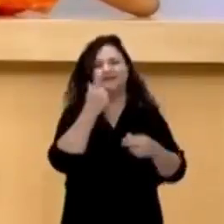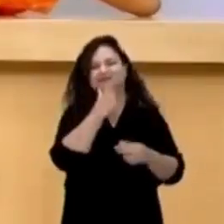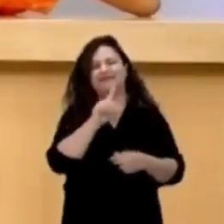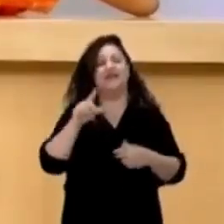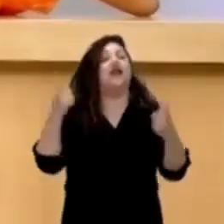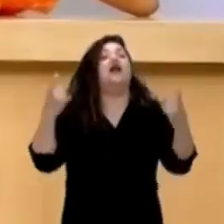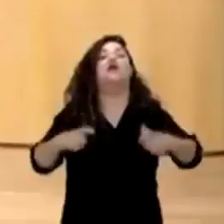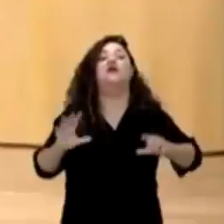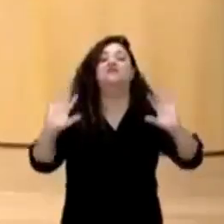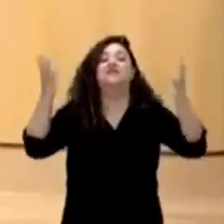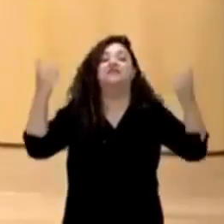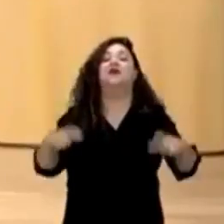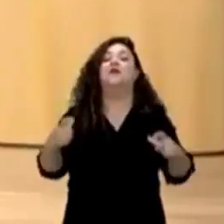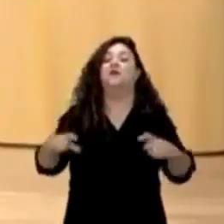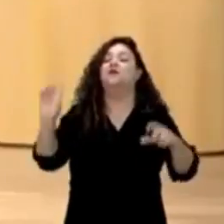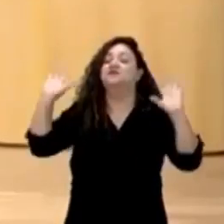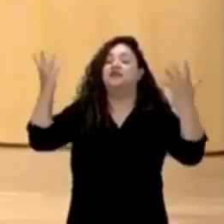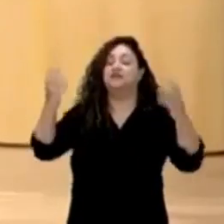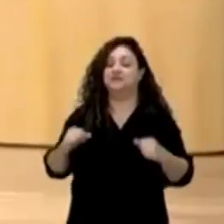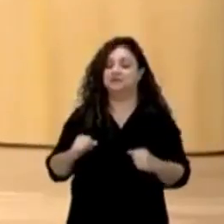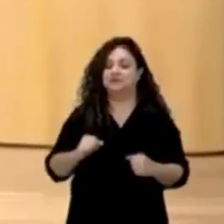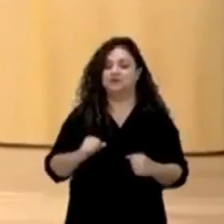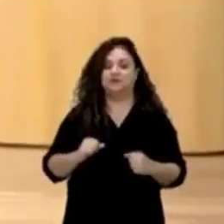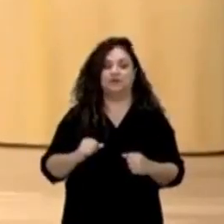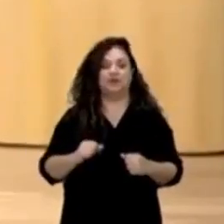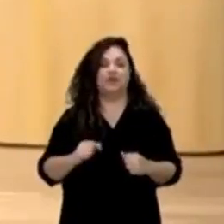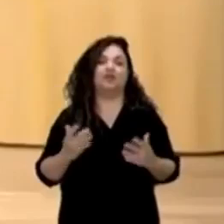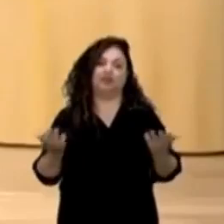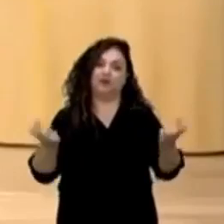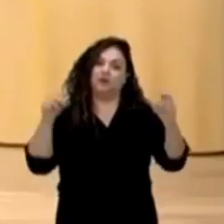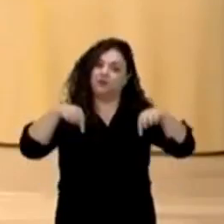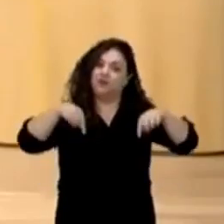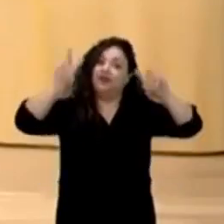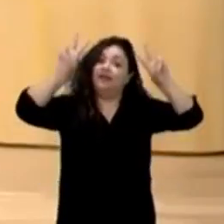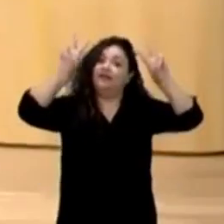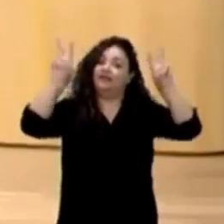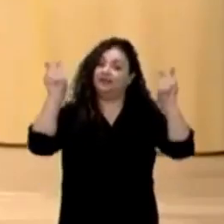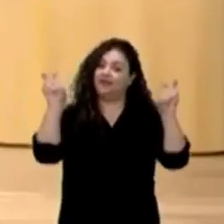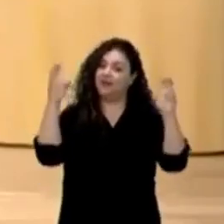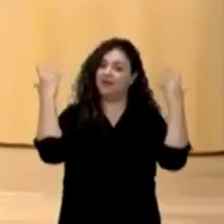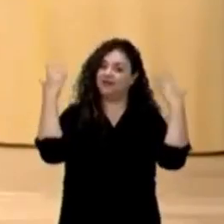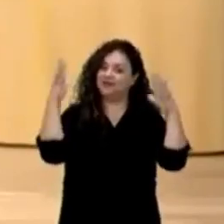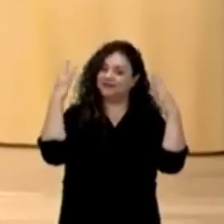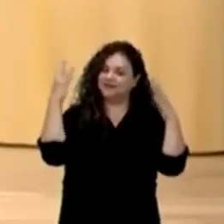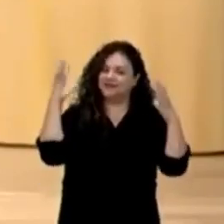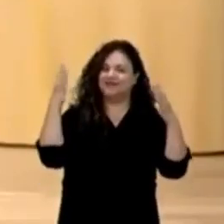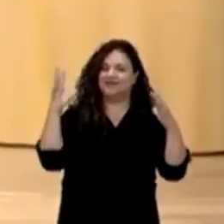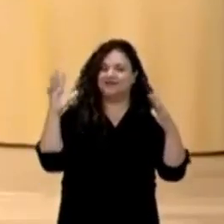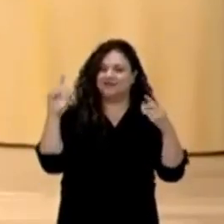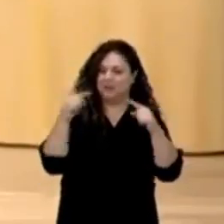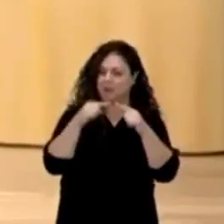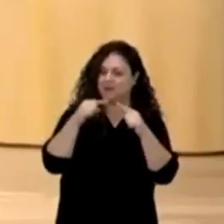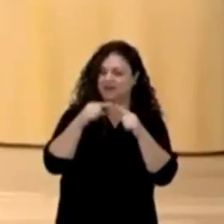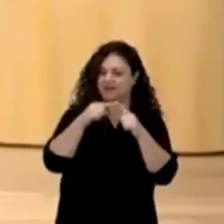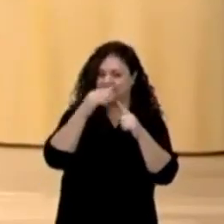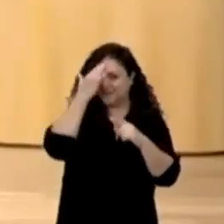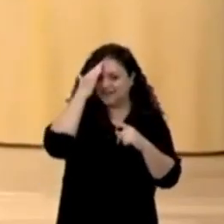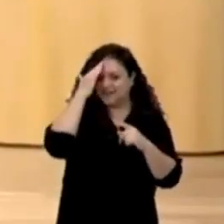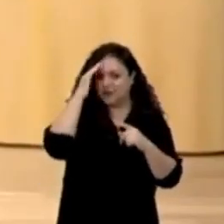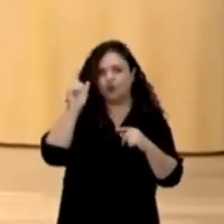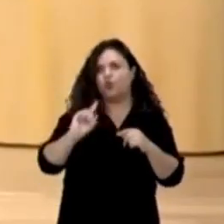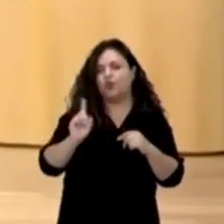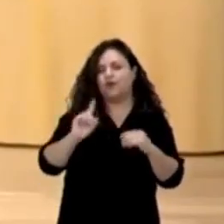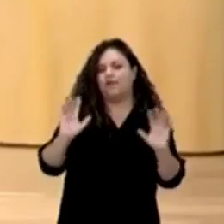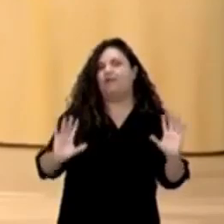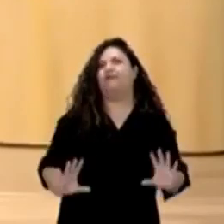Onde que é a festa? Fala pra gente, Josefina. Então, o tema da aula é a celebração, tá? Oh. Então, tipo, não é...